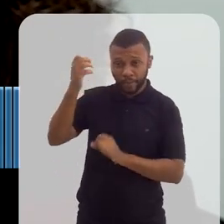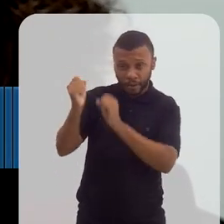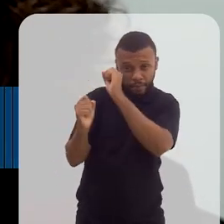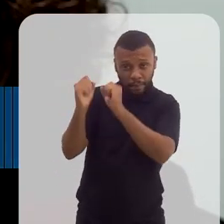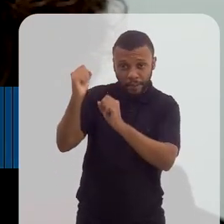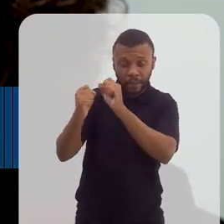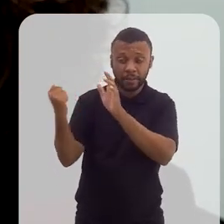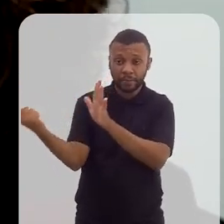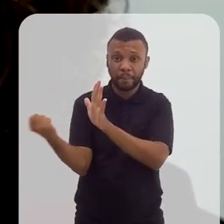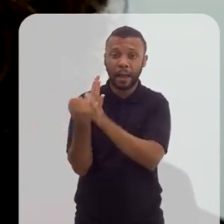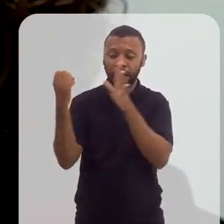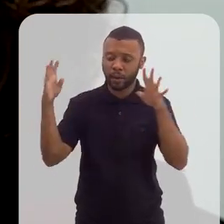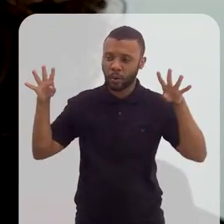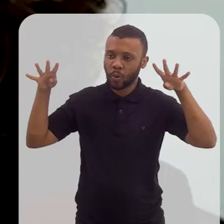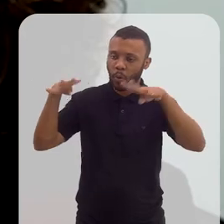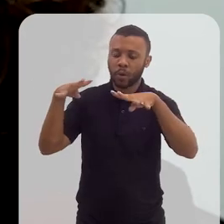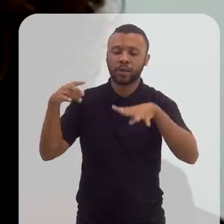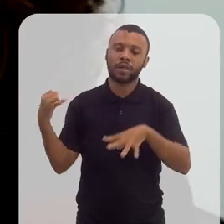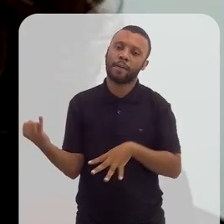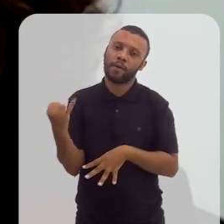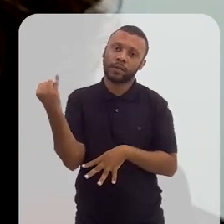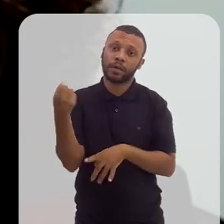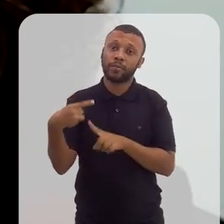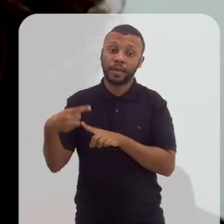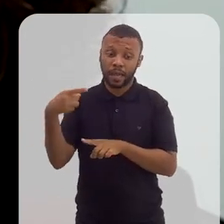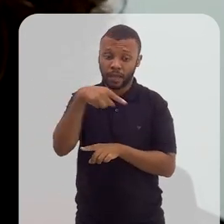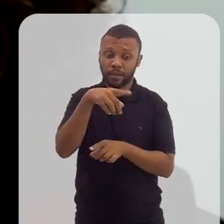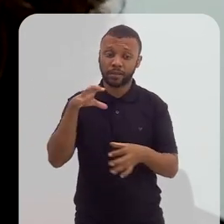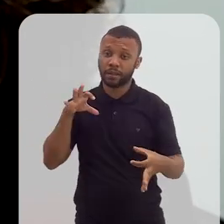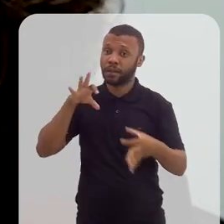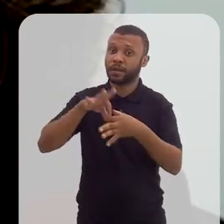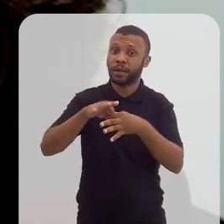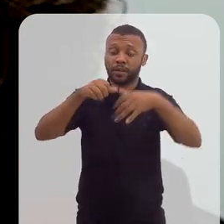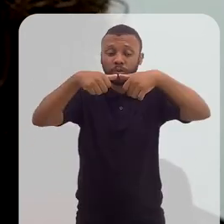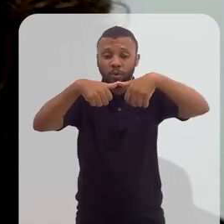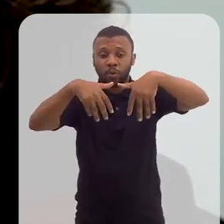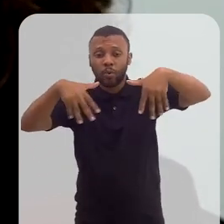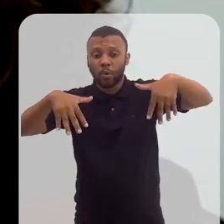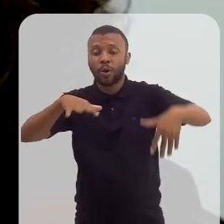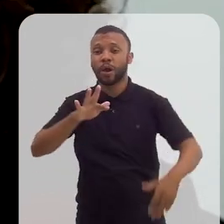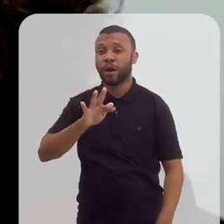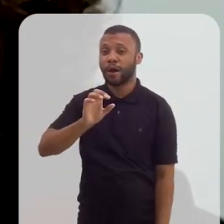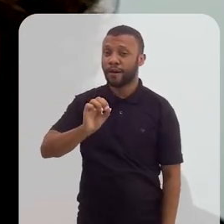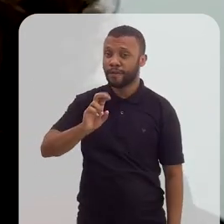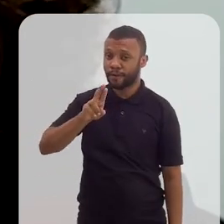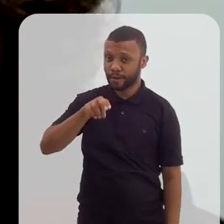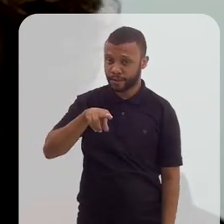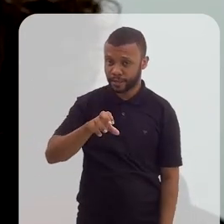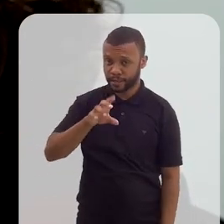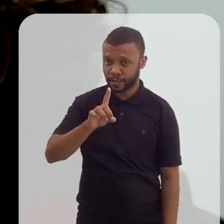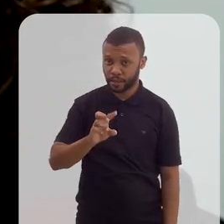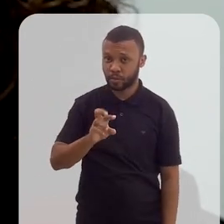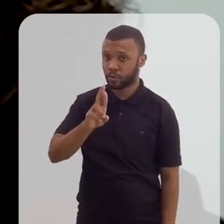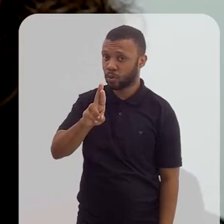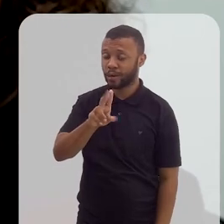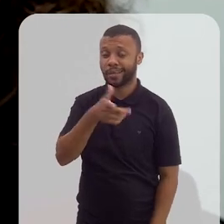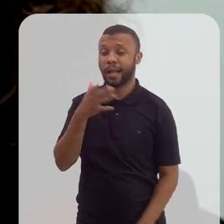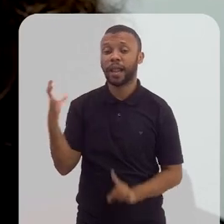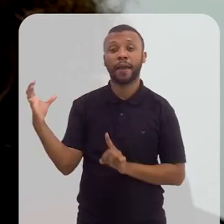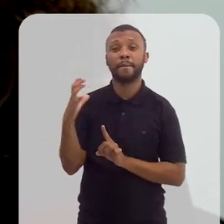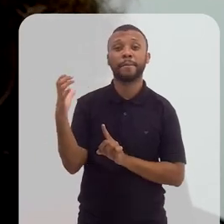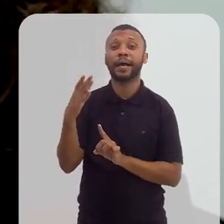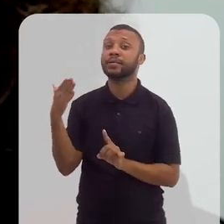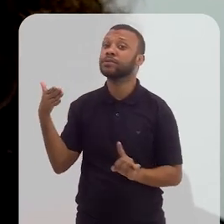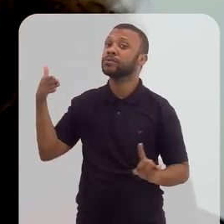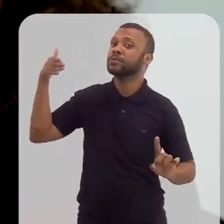importante também, porque são essas micro e pequenas que fazem parte da cadeia de fornecedores. E a sustentabilidade nelas impacta